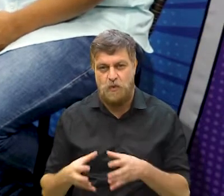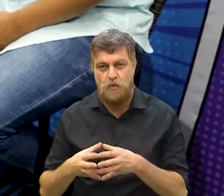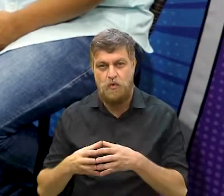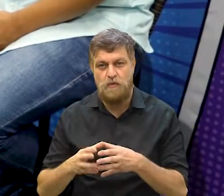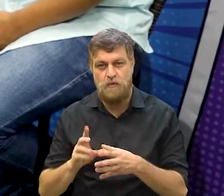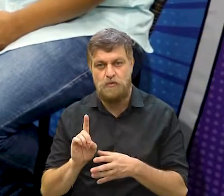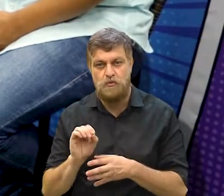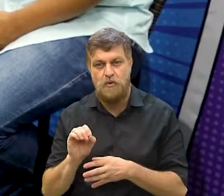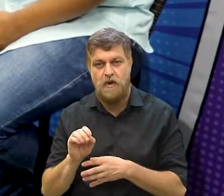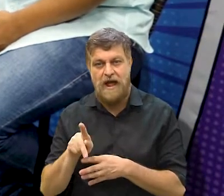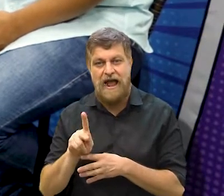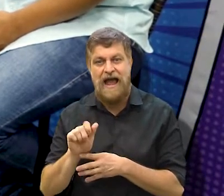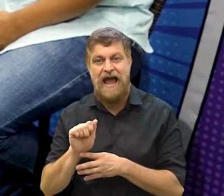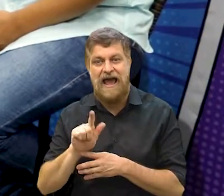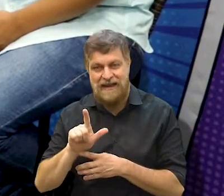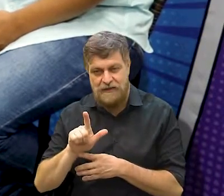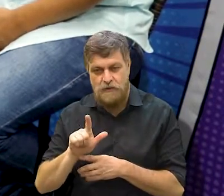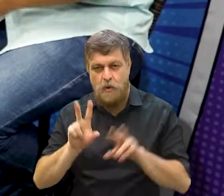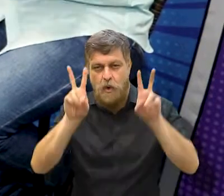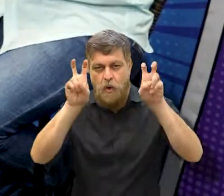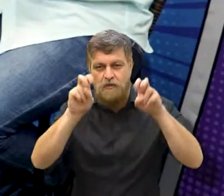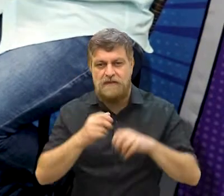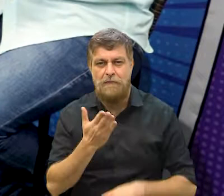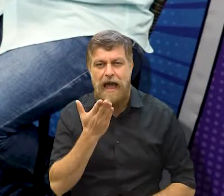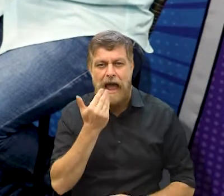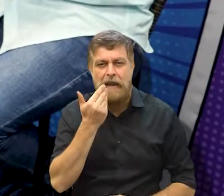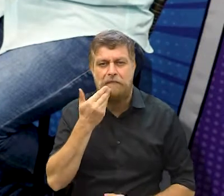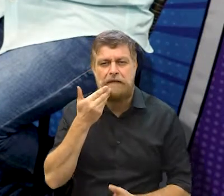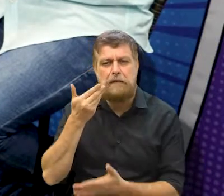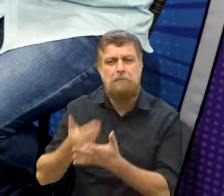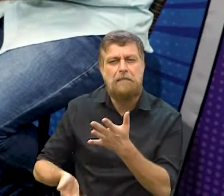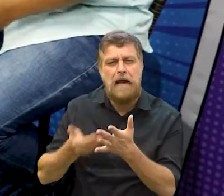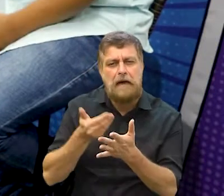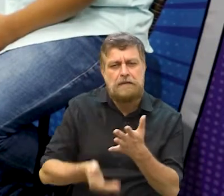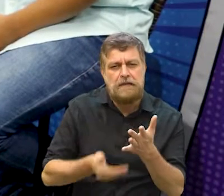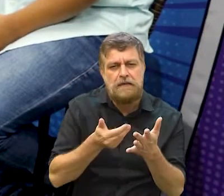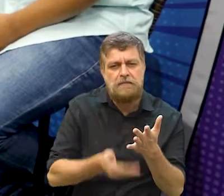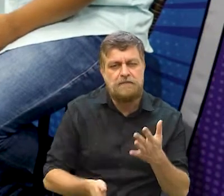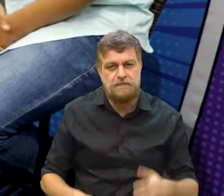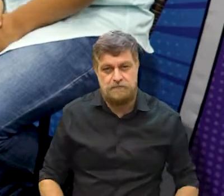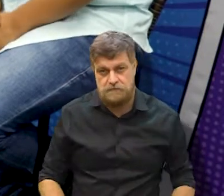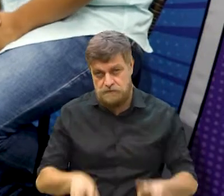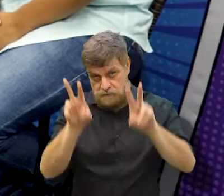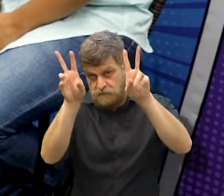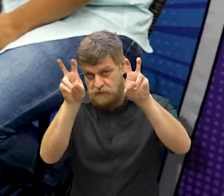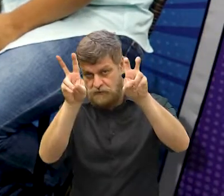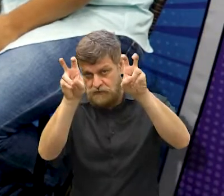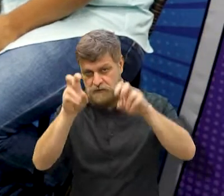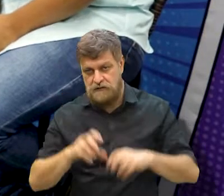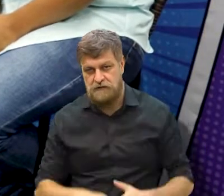última é sobre desperdício de alimentos. Então, como é que é falar sobre esse tema?